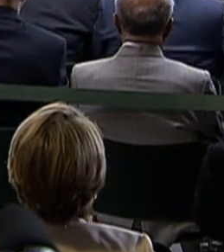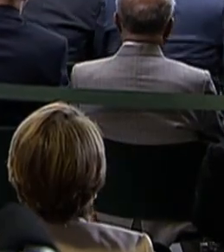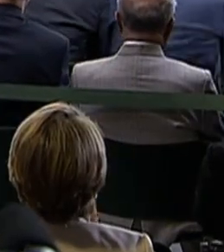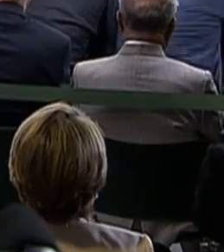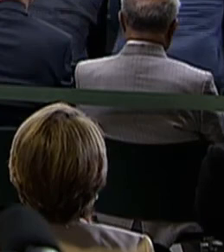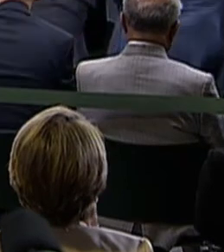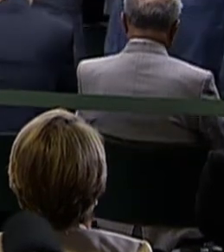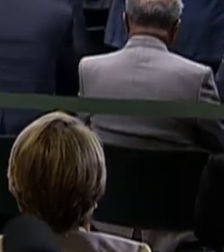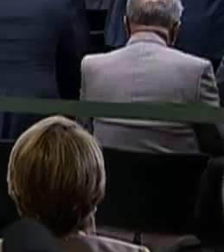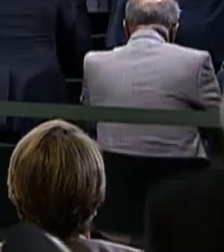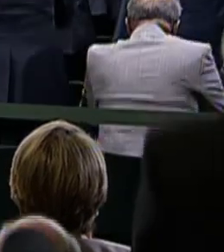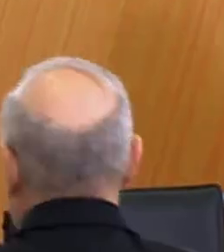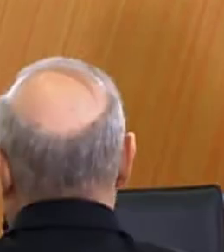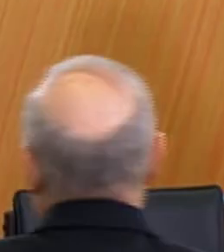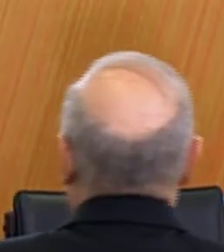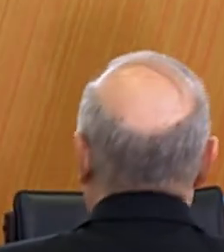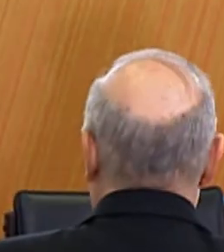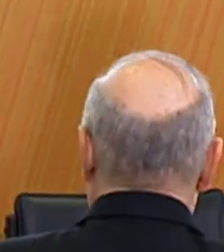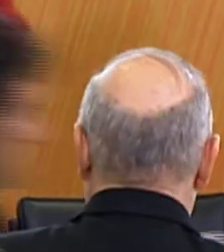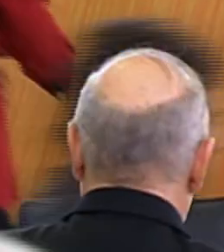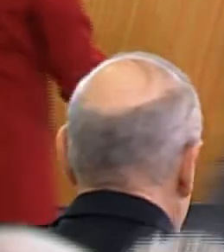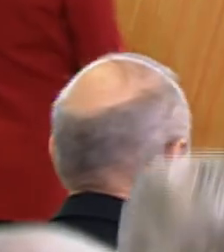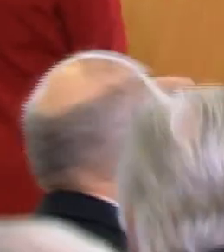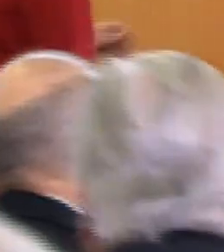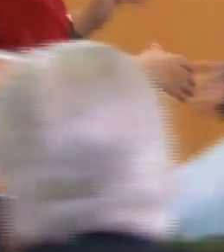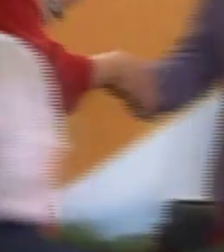eu estava encerrada esta cerimônia